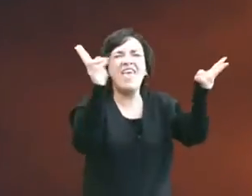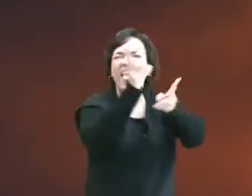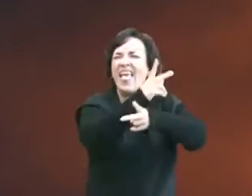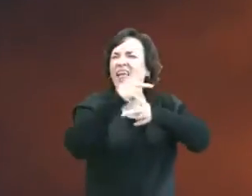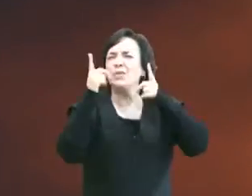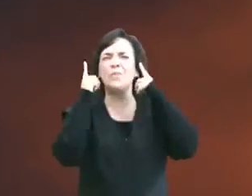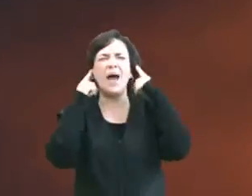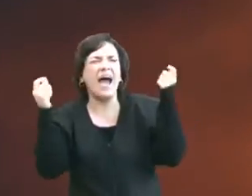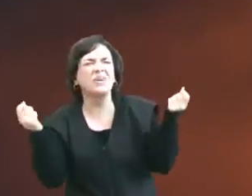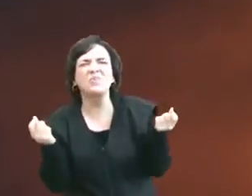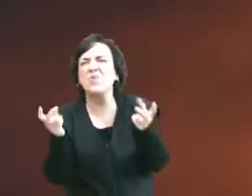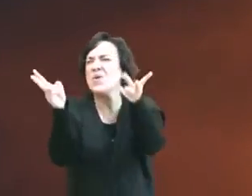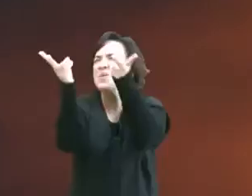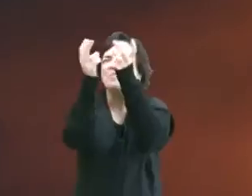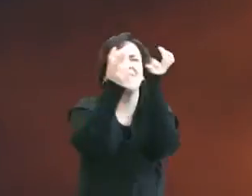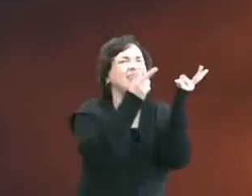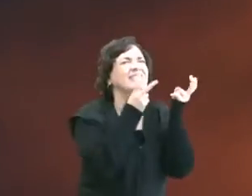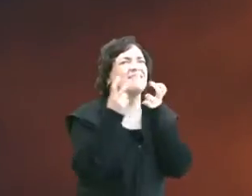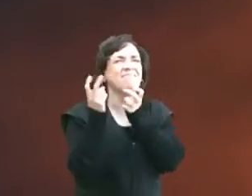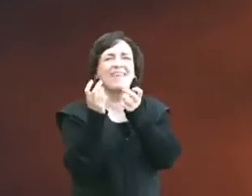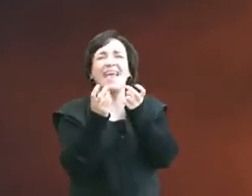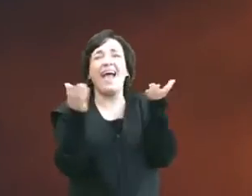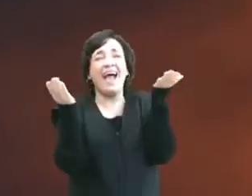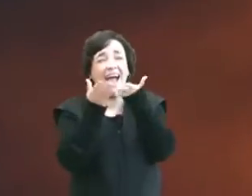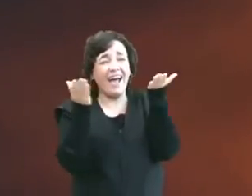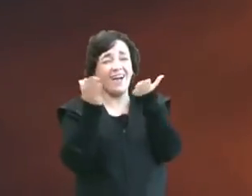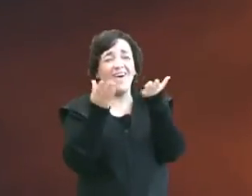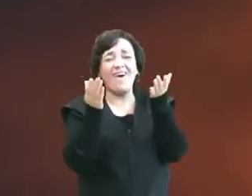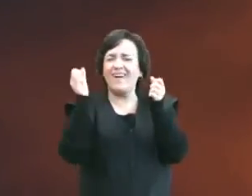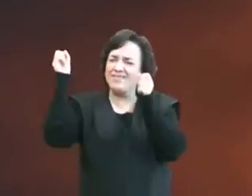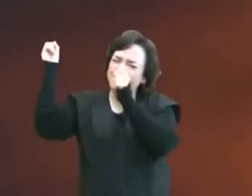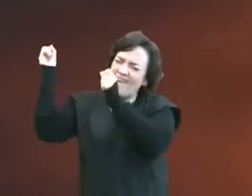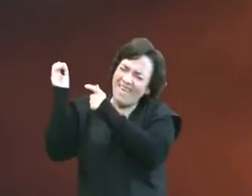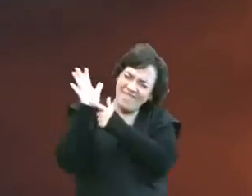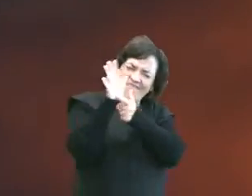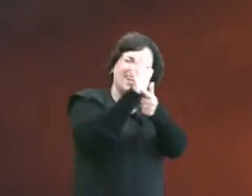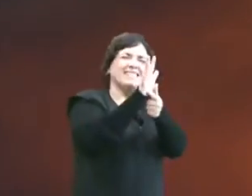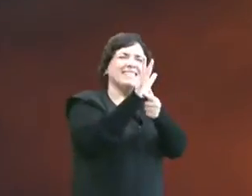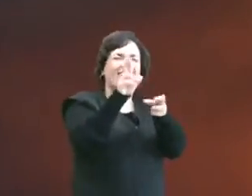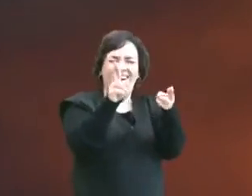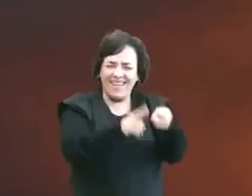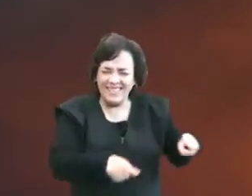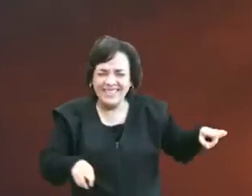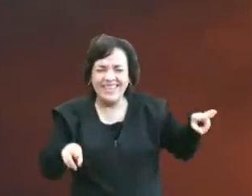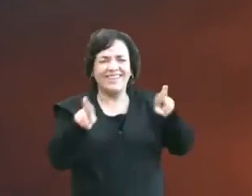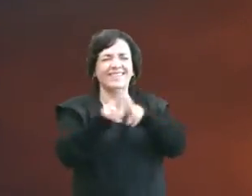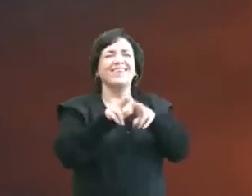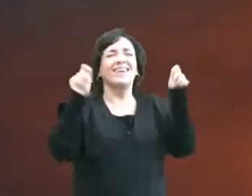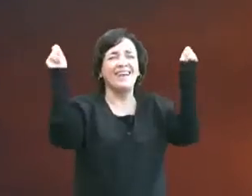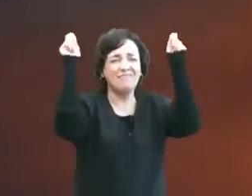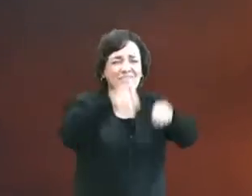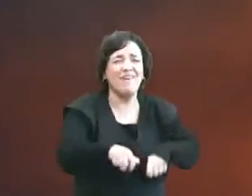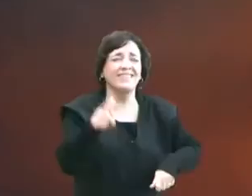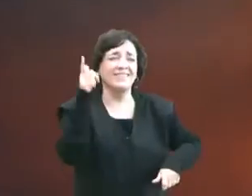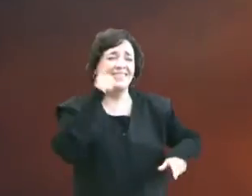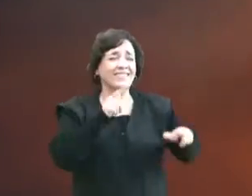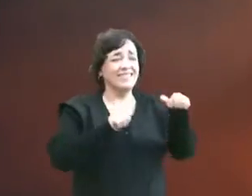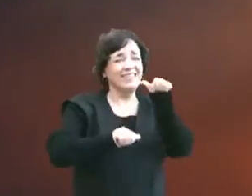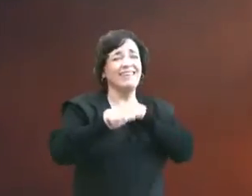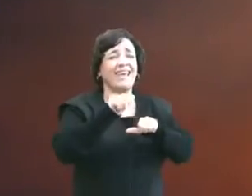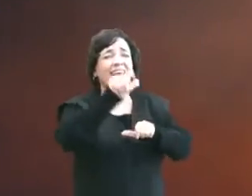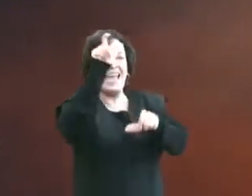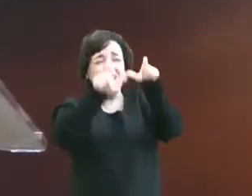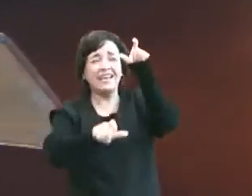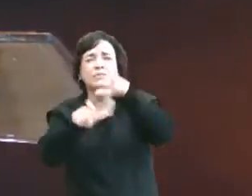eu oro agora neste instante, que uma revelação restauradora de Deus possa os alcançar. Que eles ouçam a